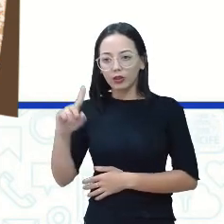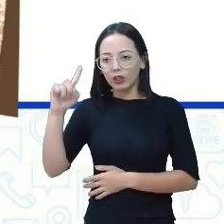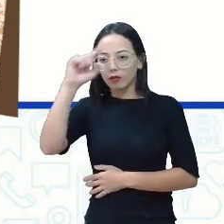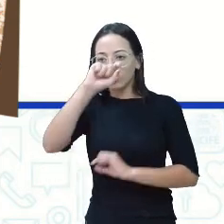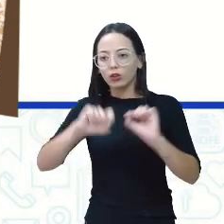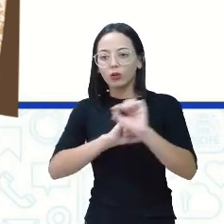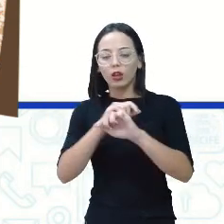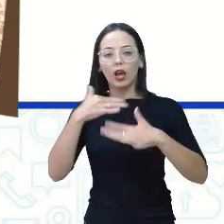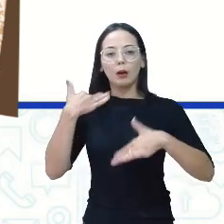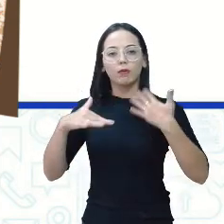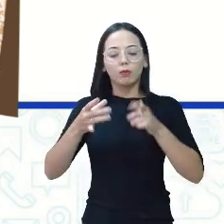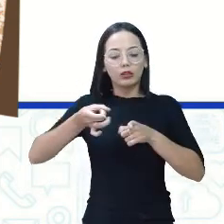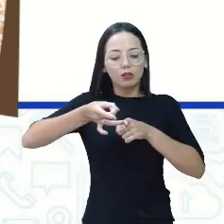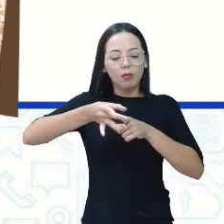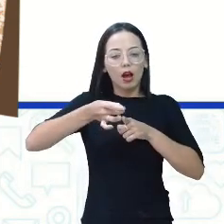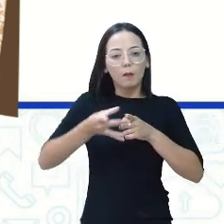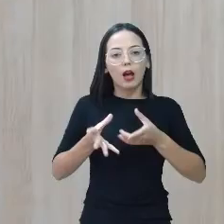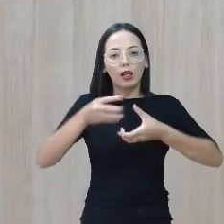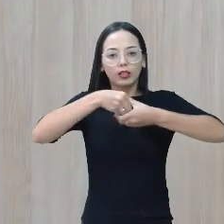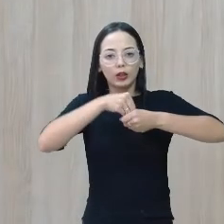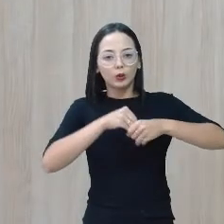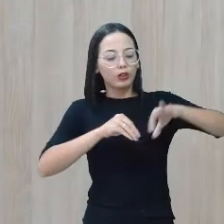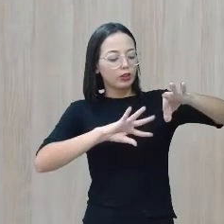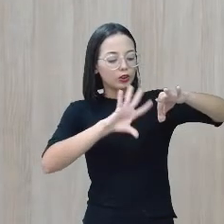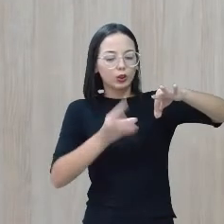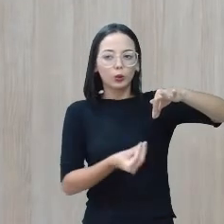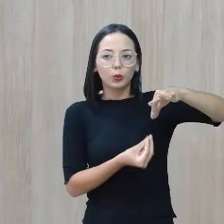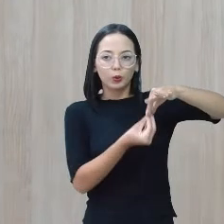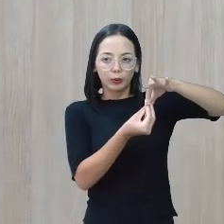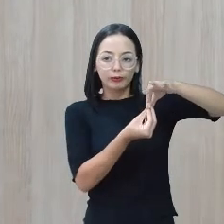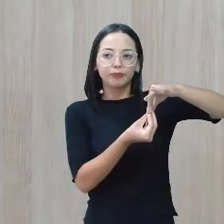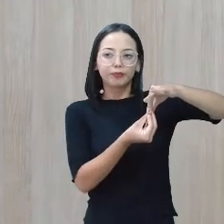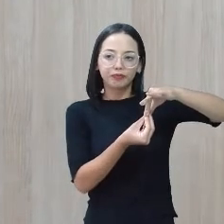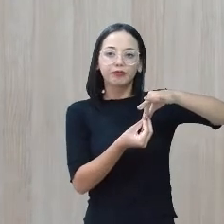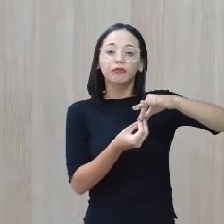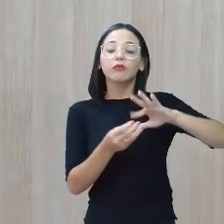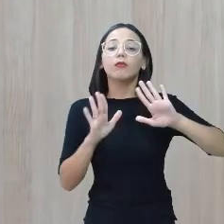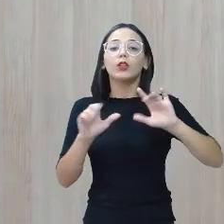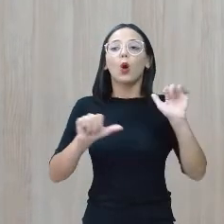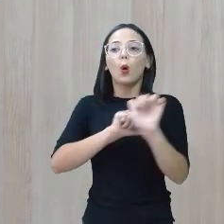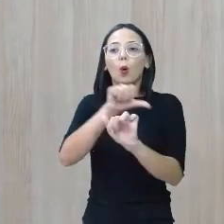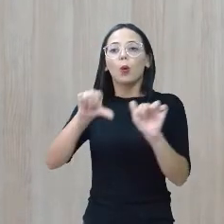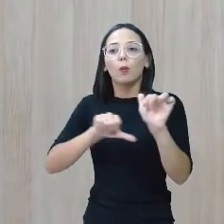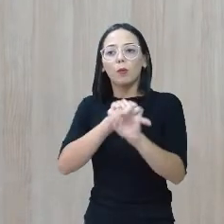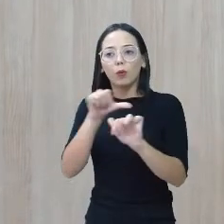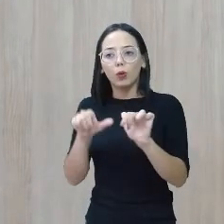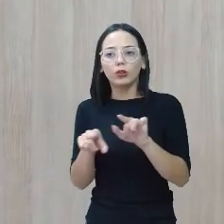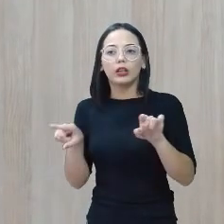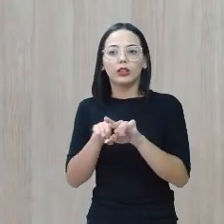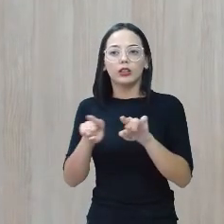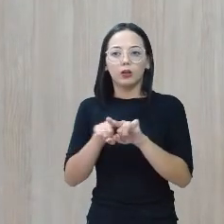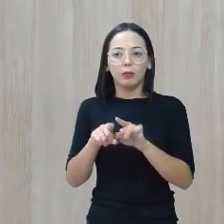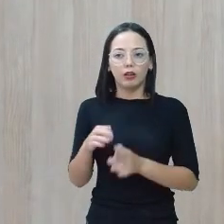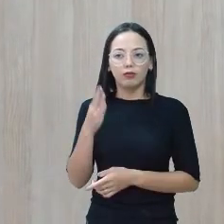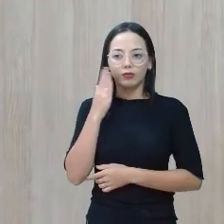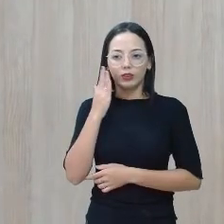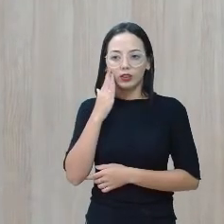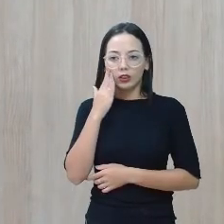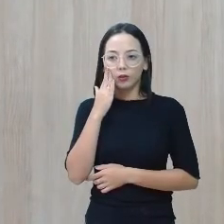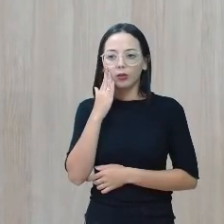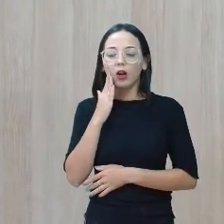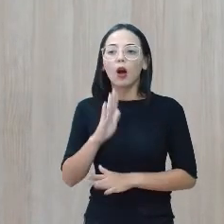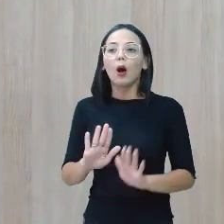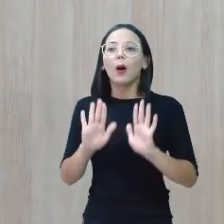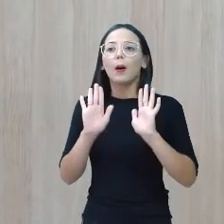a movimentação do espermatozoide. Então, ele altera realmente o endométrio e aí